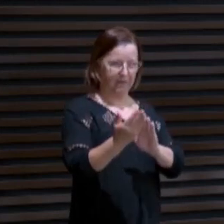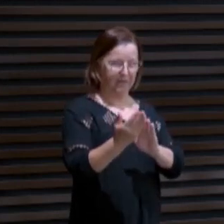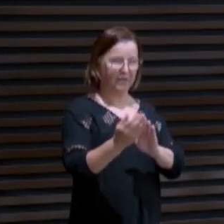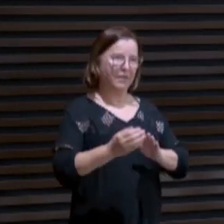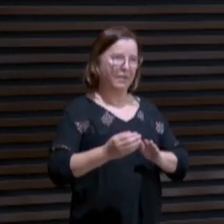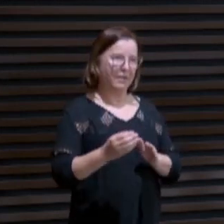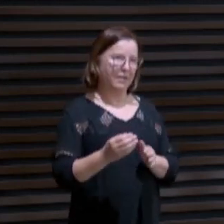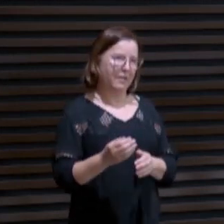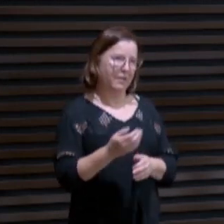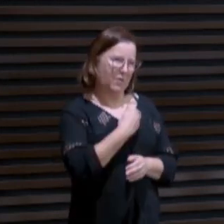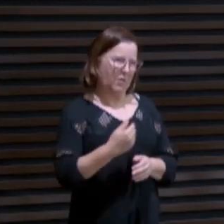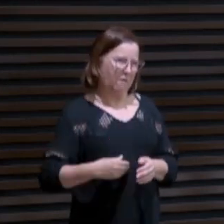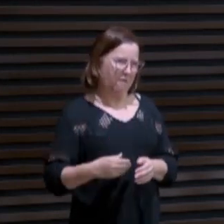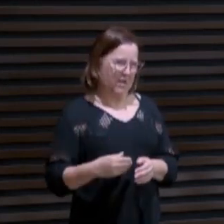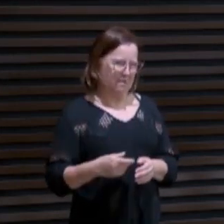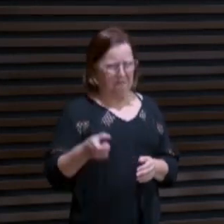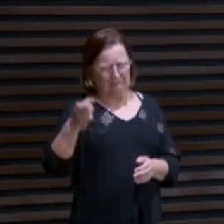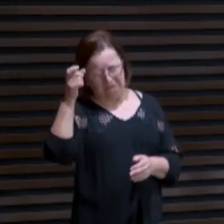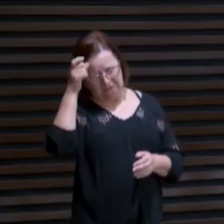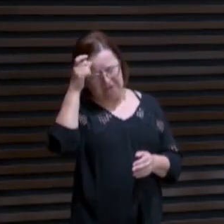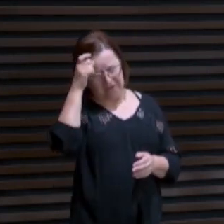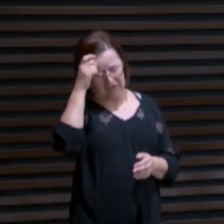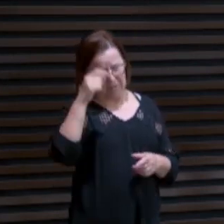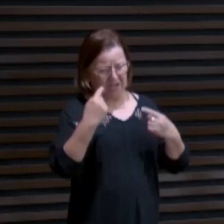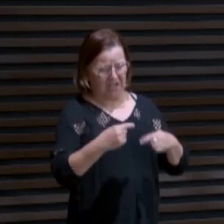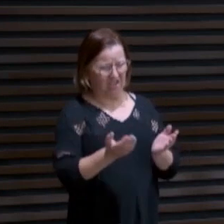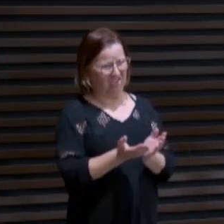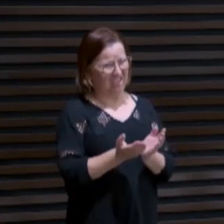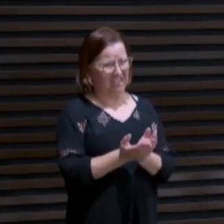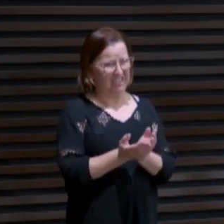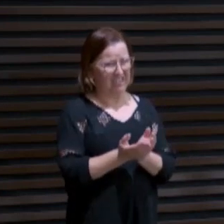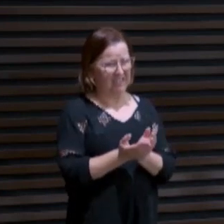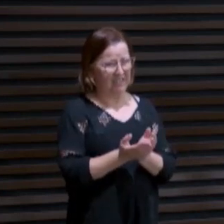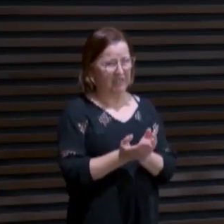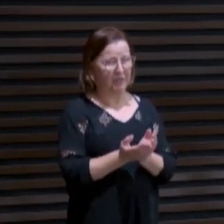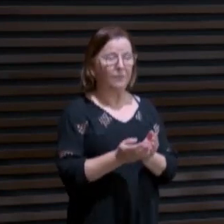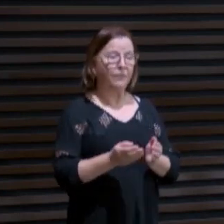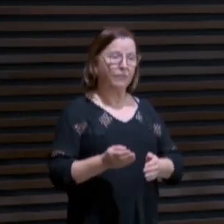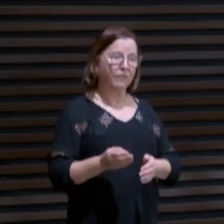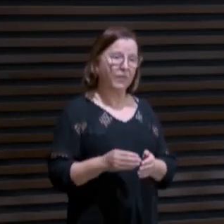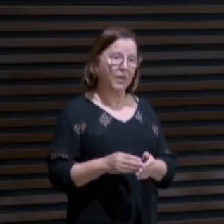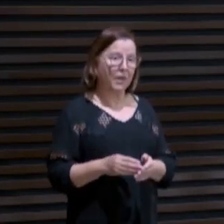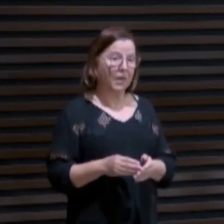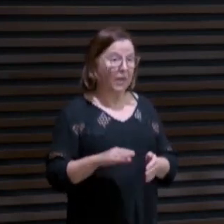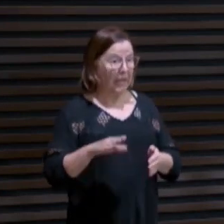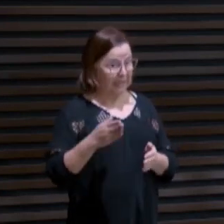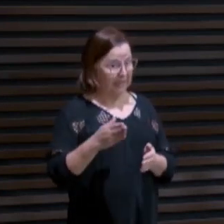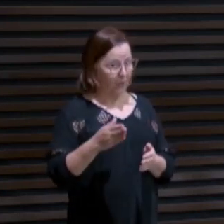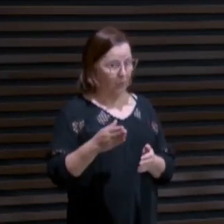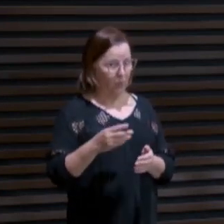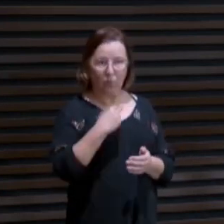abertamente anticristãs e até mesmo anti-humanas, que eles não podiam